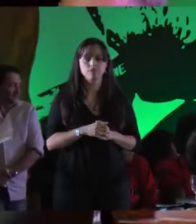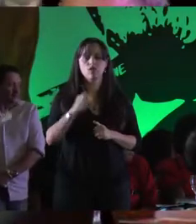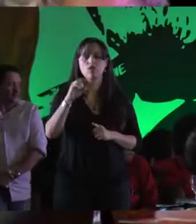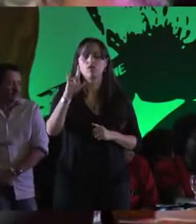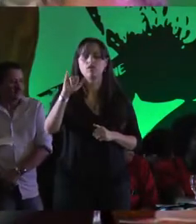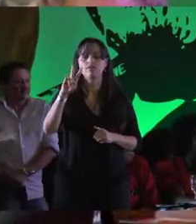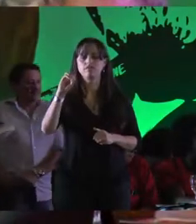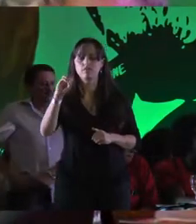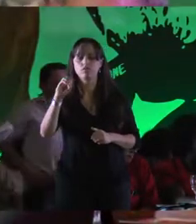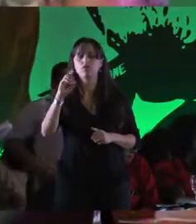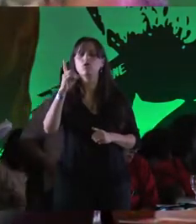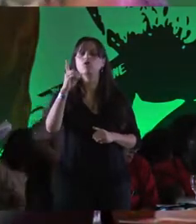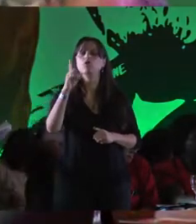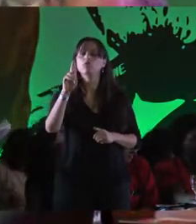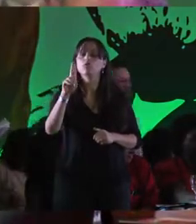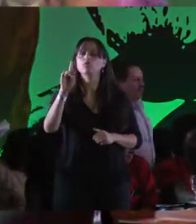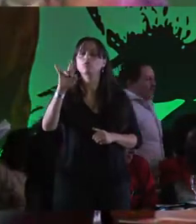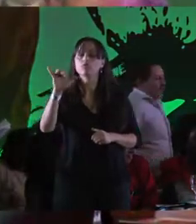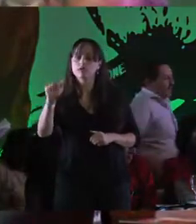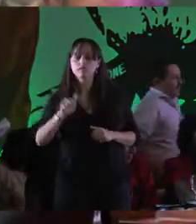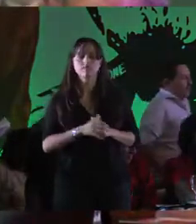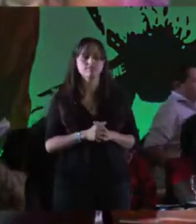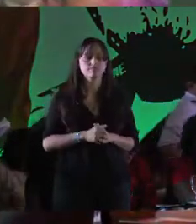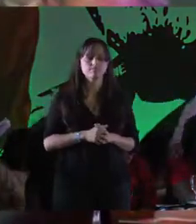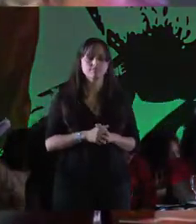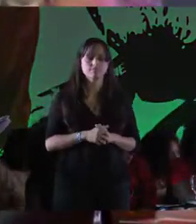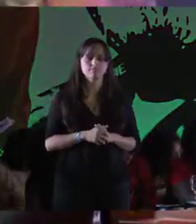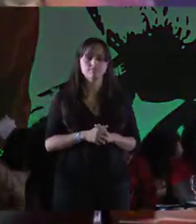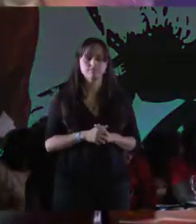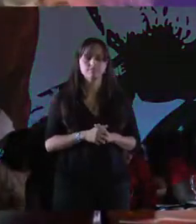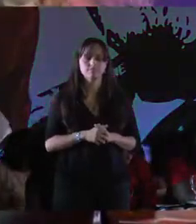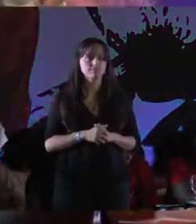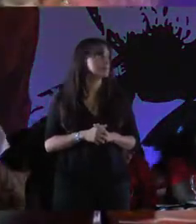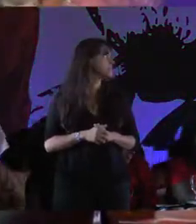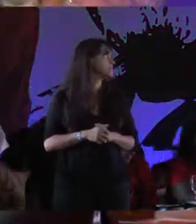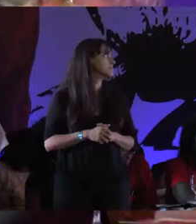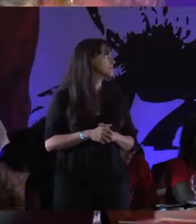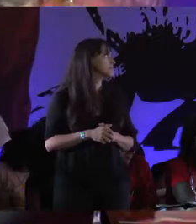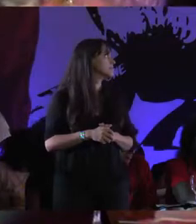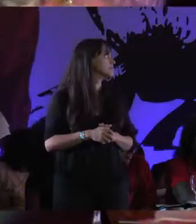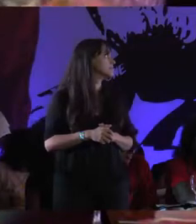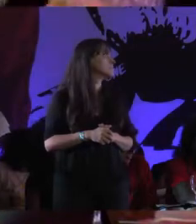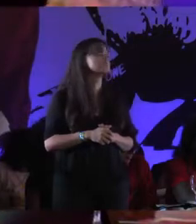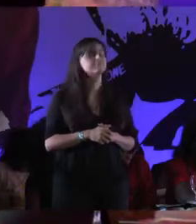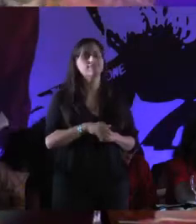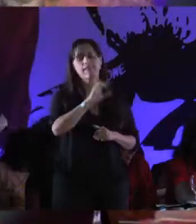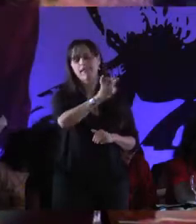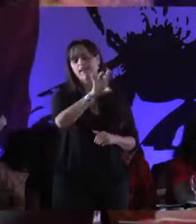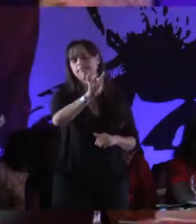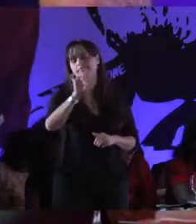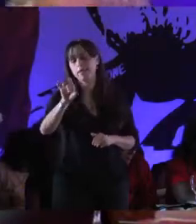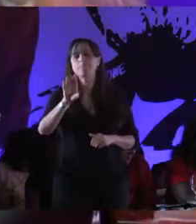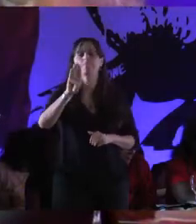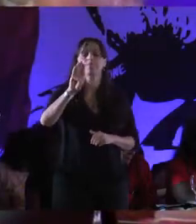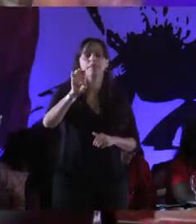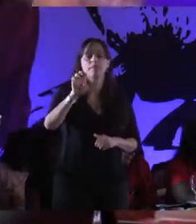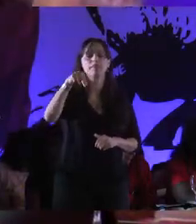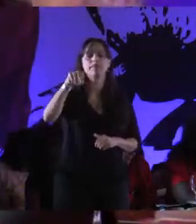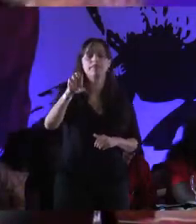Olívio Dutra, Zaratini, nosso líder até pouco. Obrigado. são companheiros Benedita da